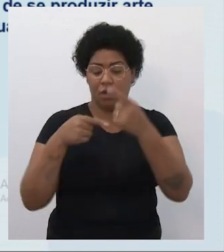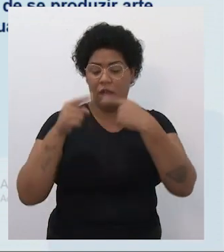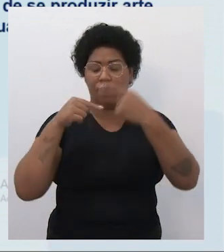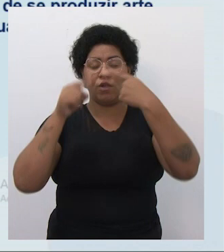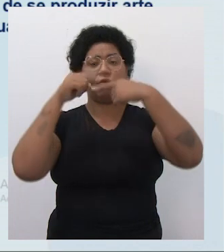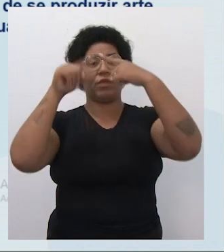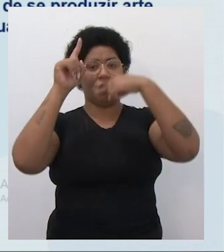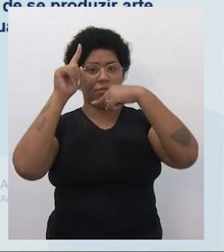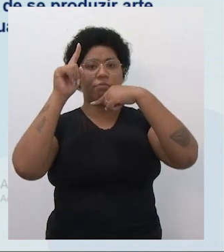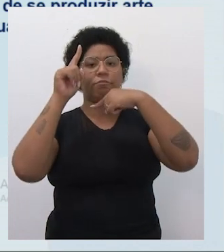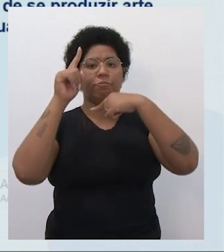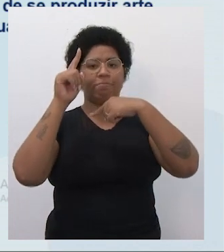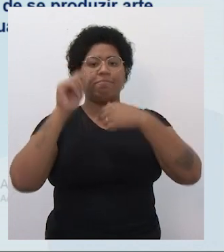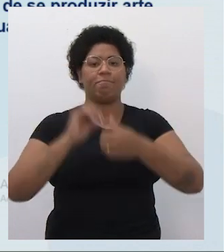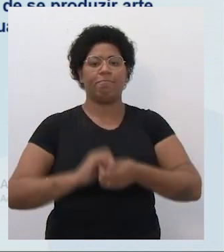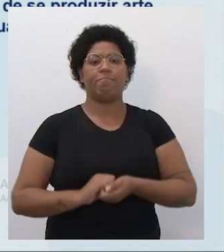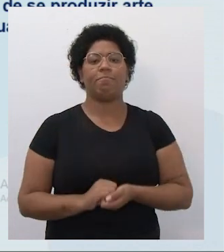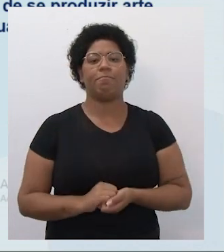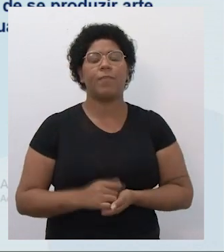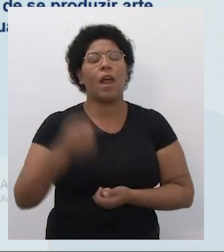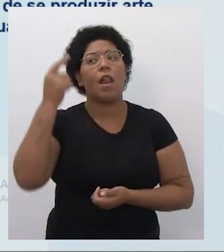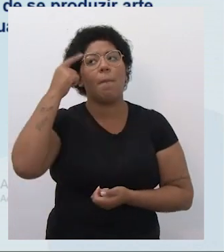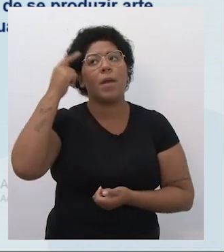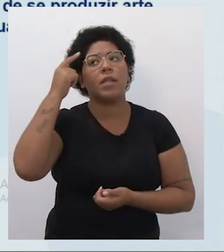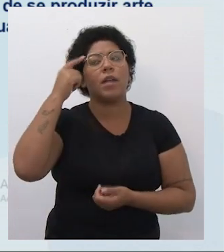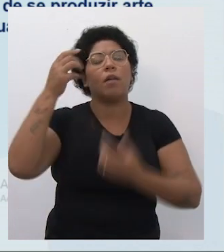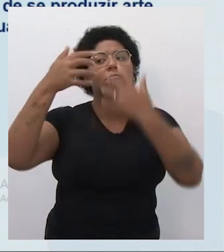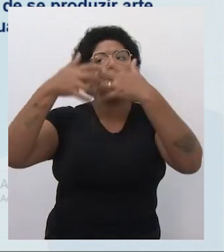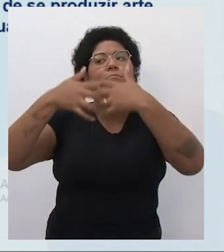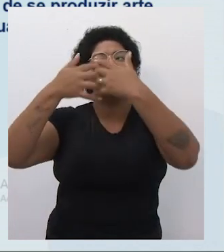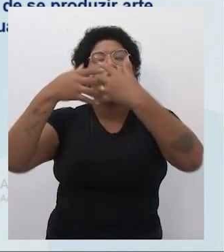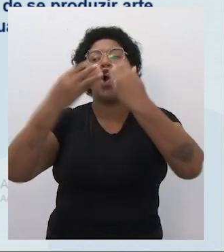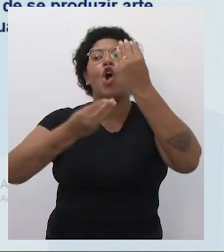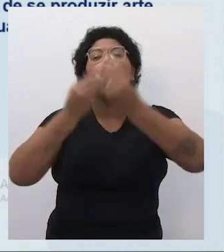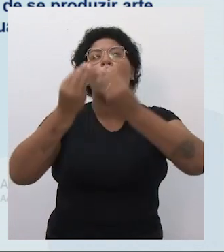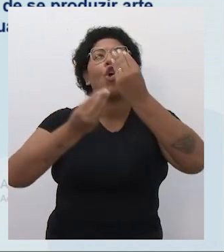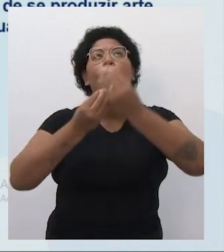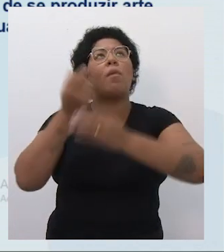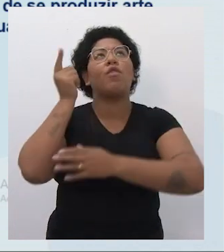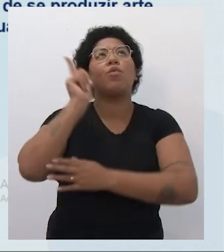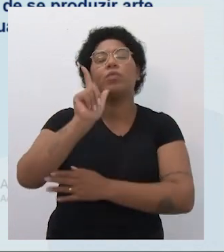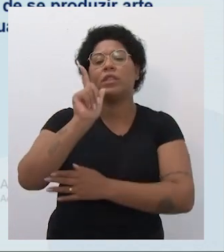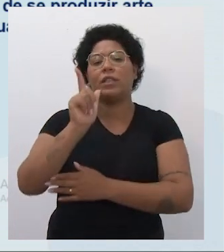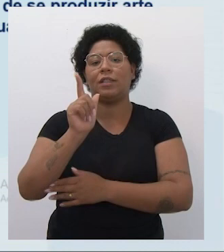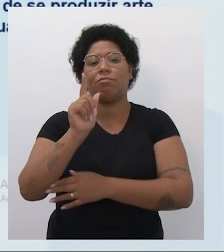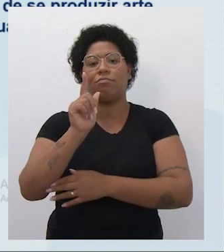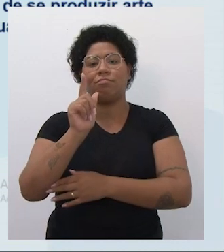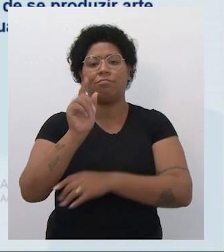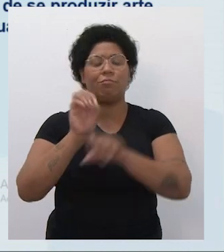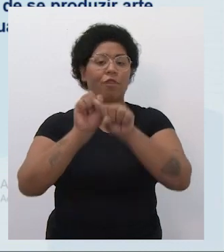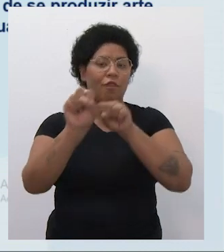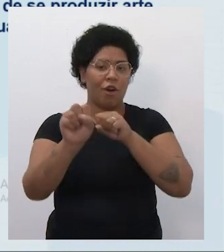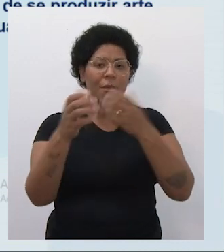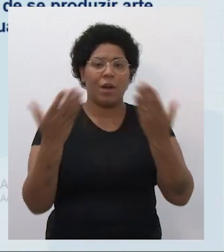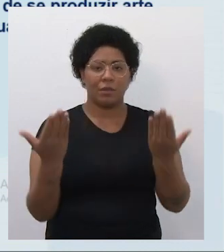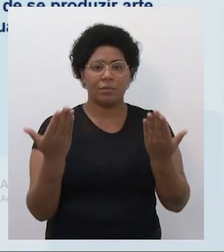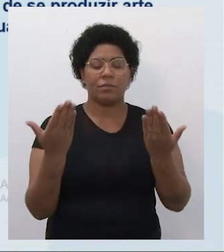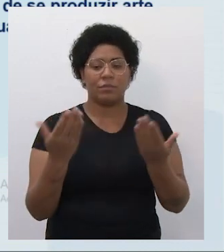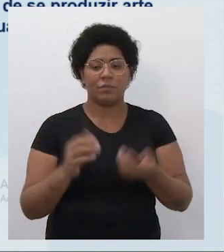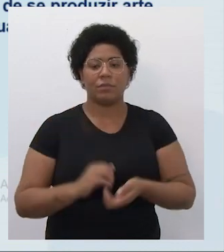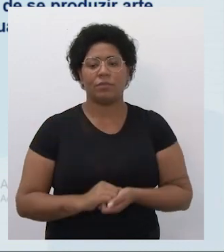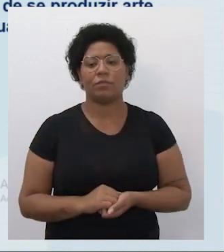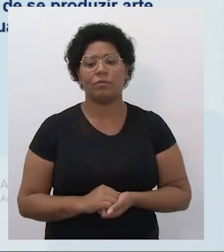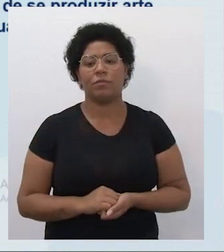para também produzir pensamentos, para criar com autoria, exteriorizar sobre formas e